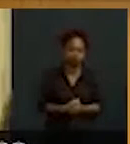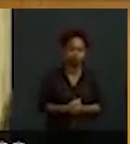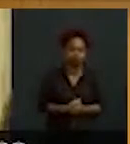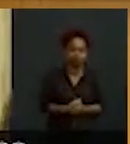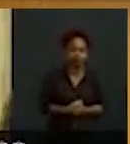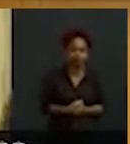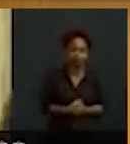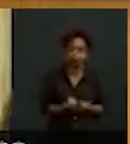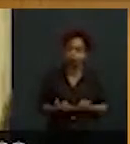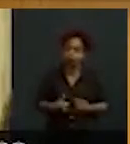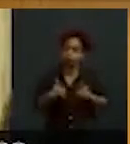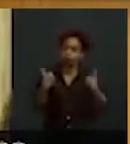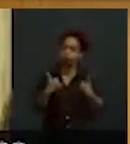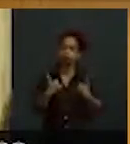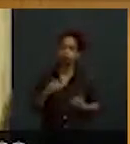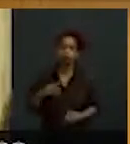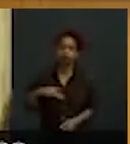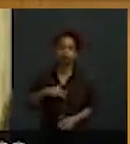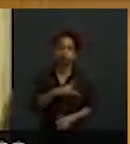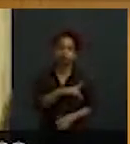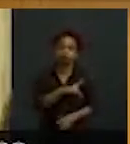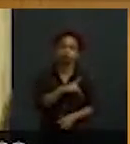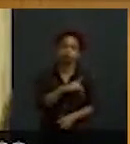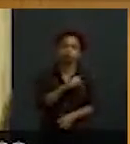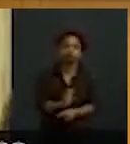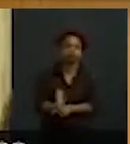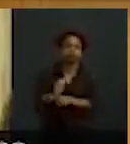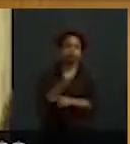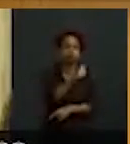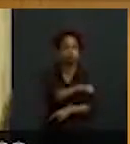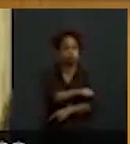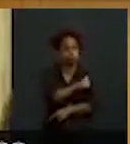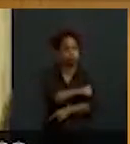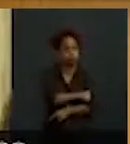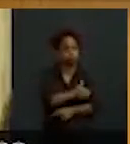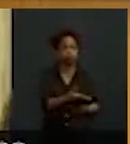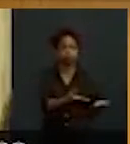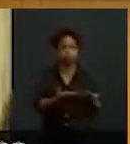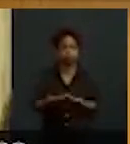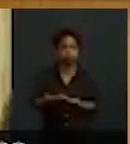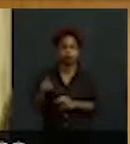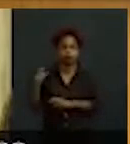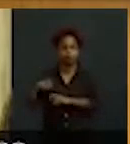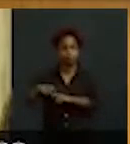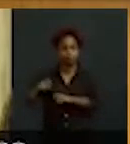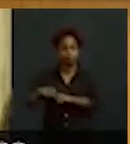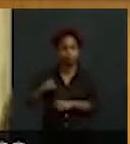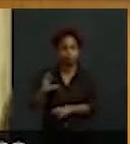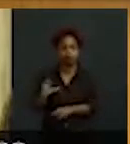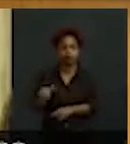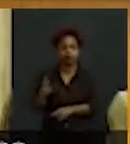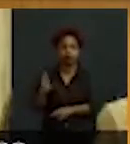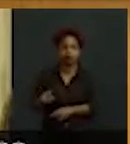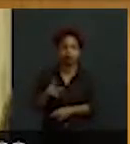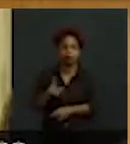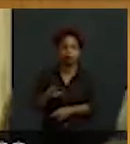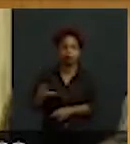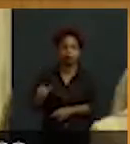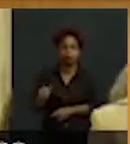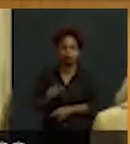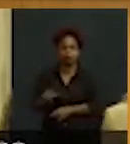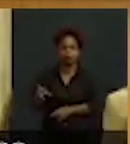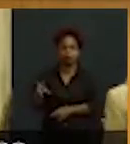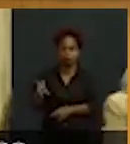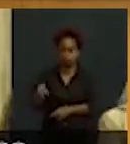muita honra que o Ministério Público do Estado do Rio de Janeiro convida a médica Carmen Lúcia Alves